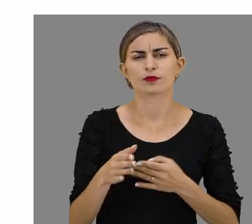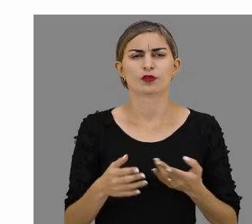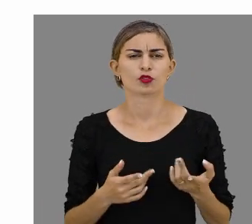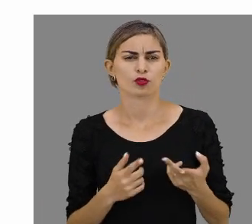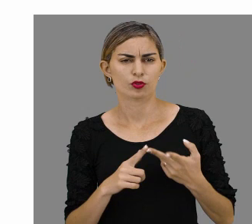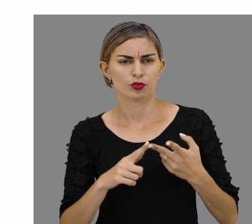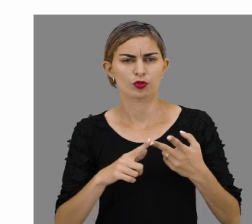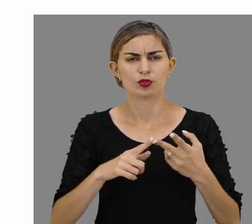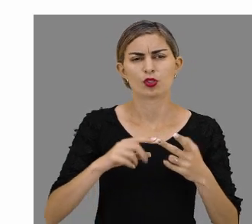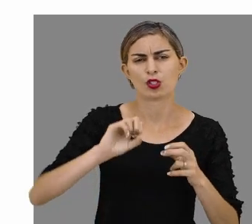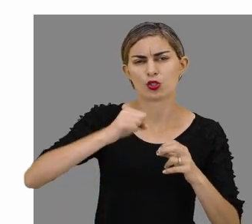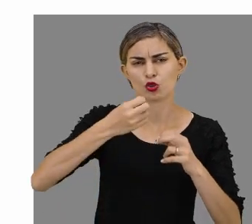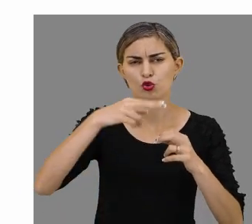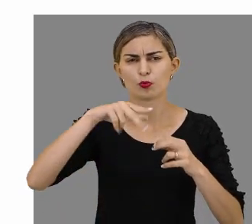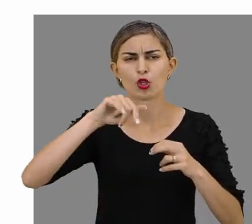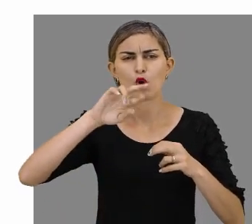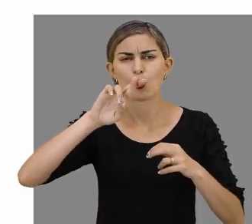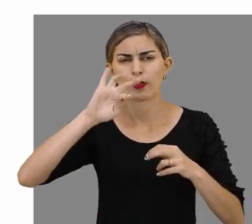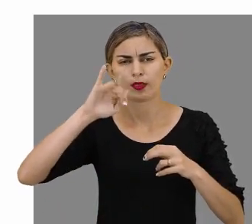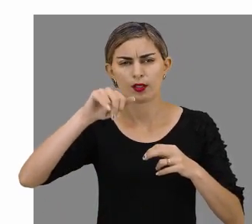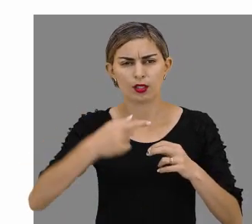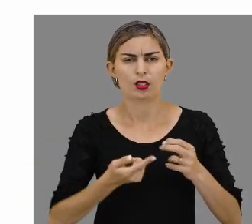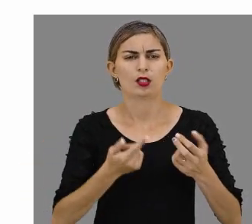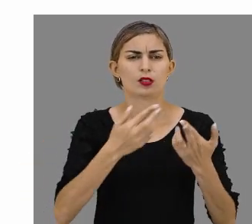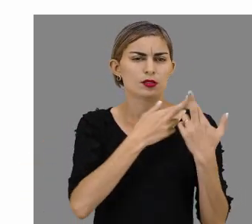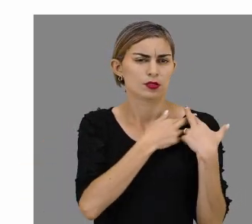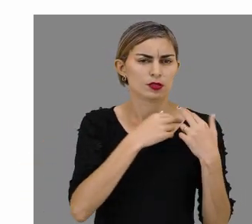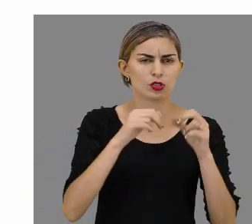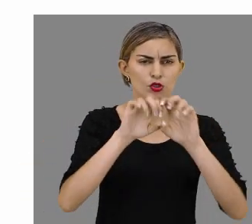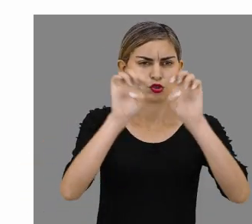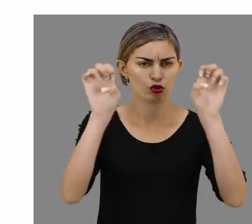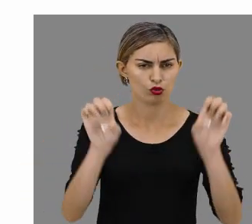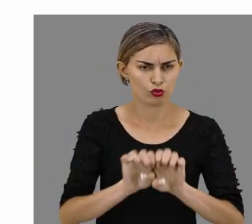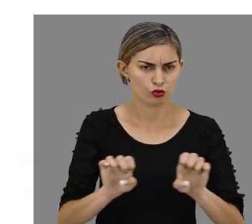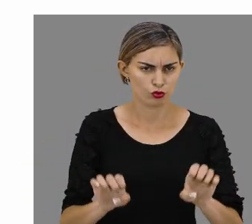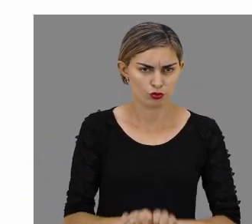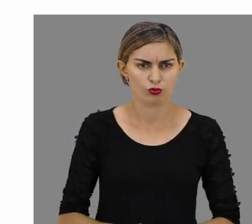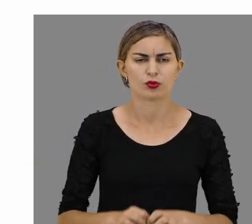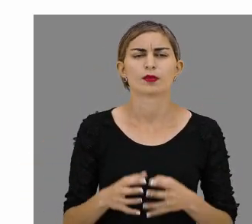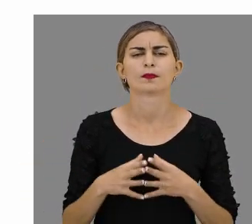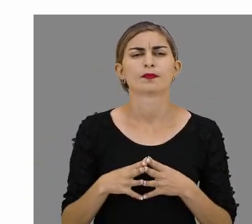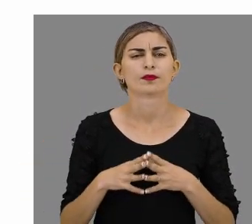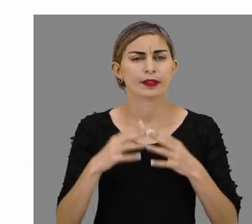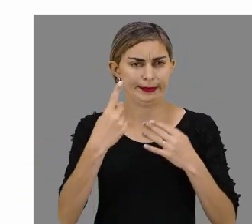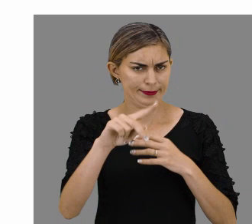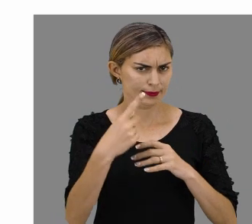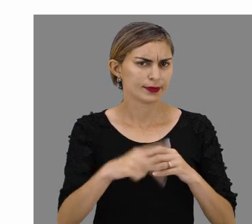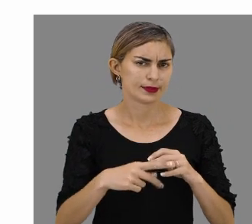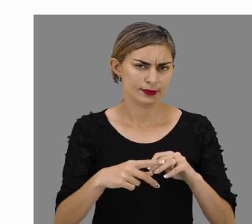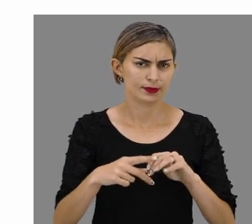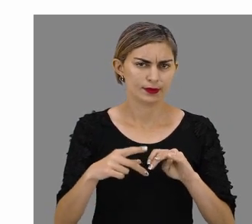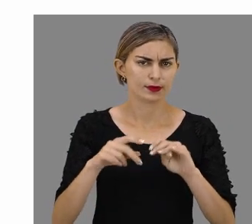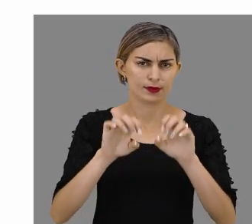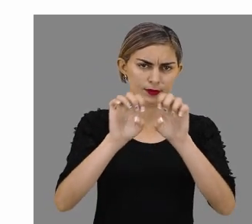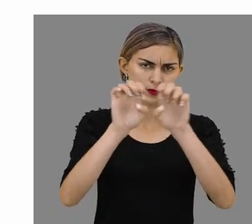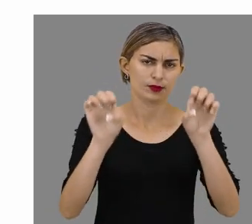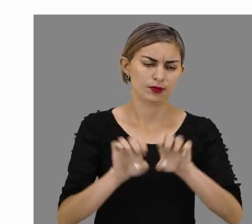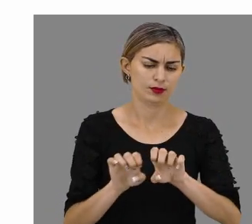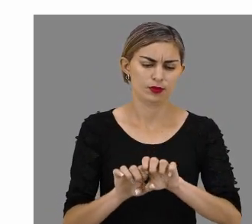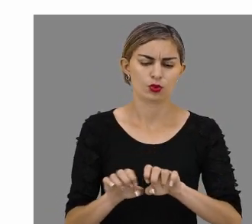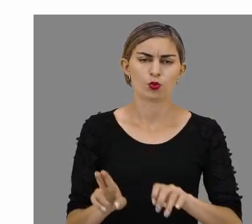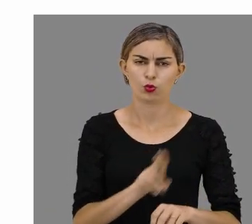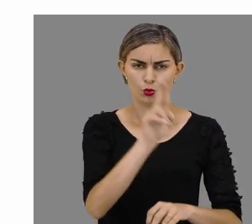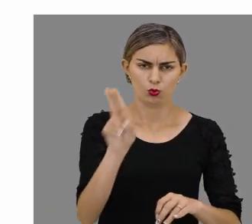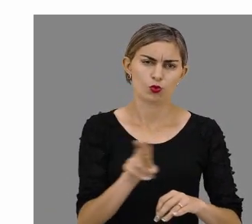de repetição, subrotinas, que são funções, e estruturas em bloco. Esse paradigma